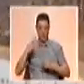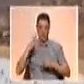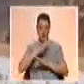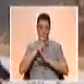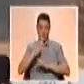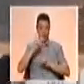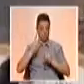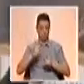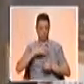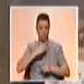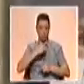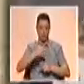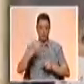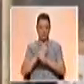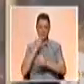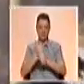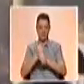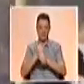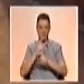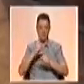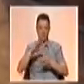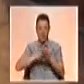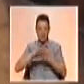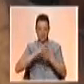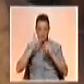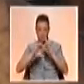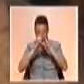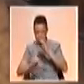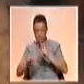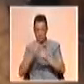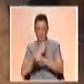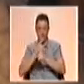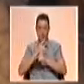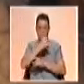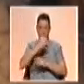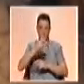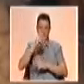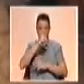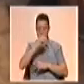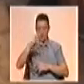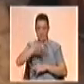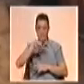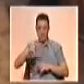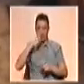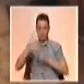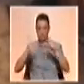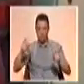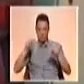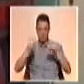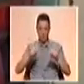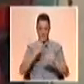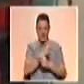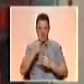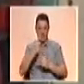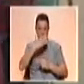população mundial não conta com serviço de saneamento básico, ou seja, 2.600 milhões de pessoas. e ainda que uma em cada